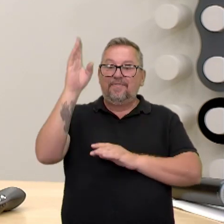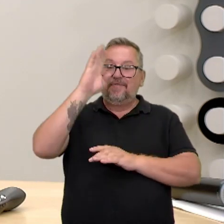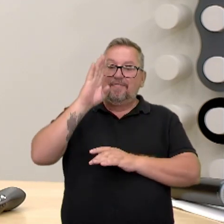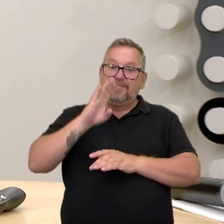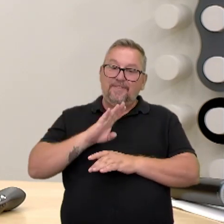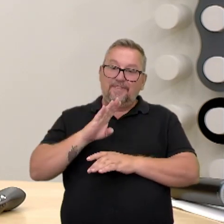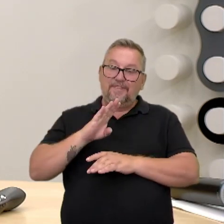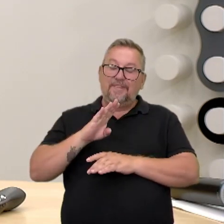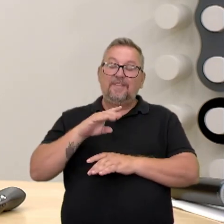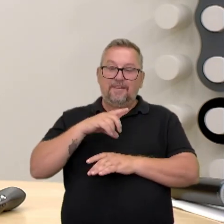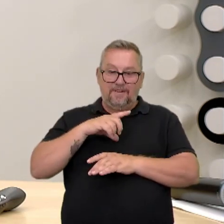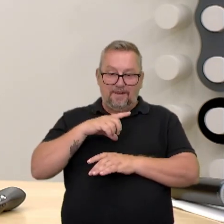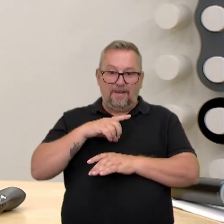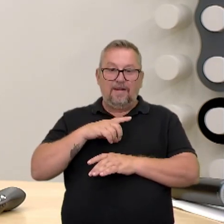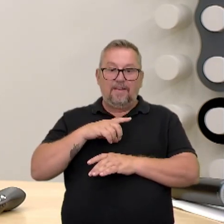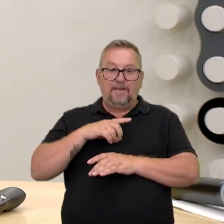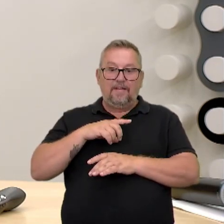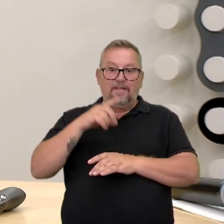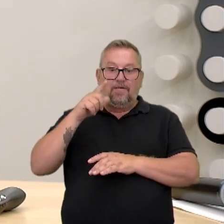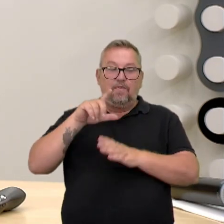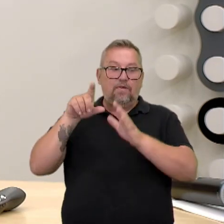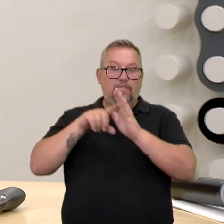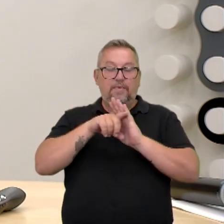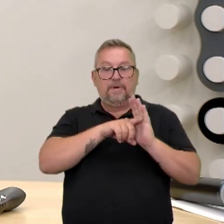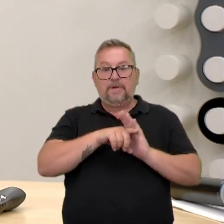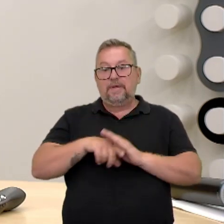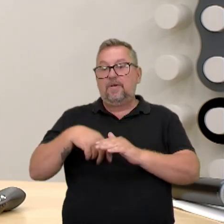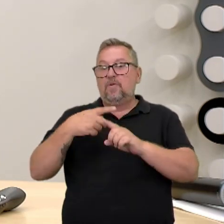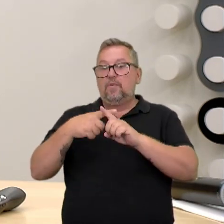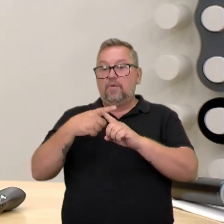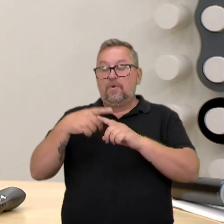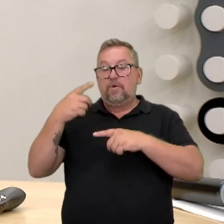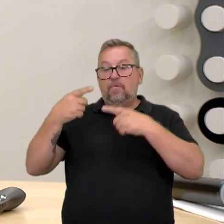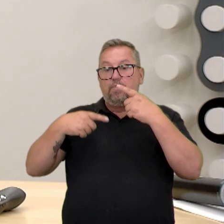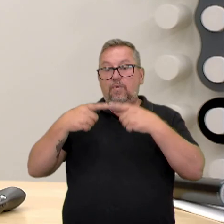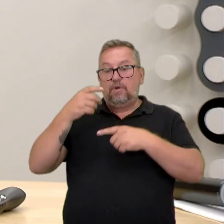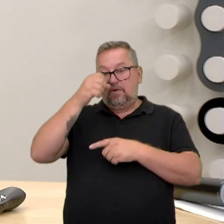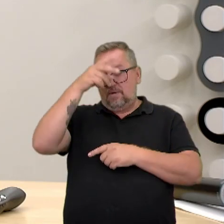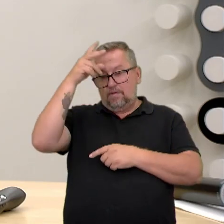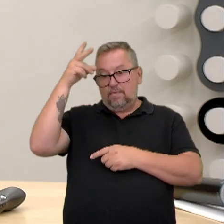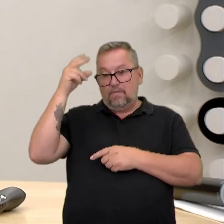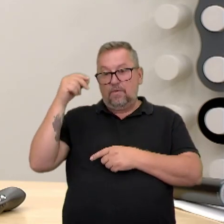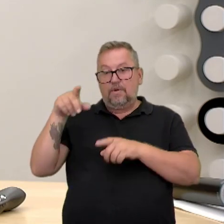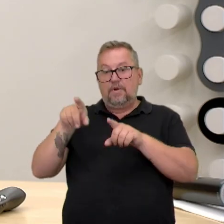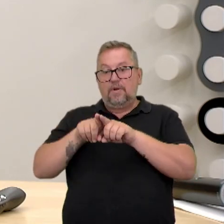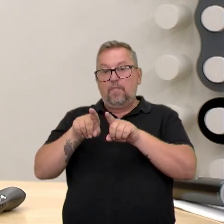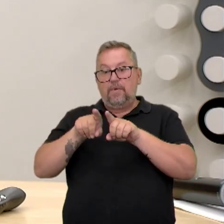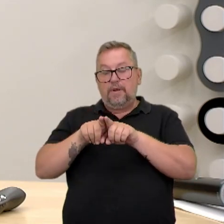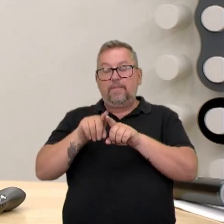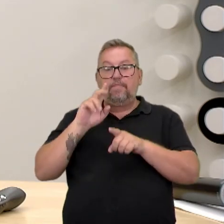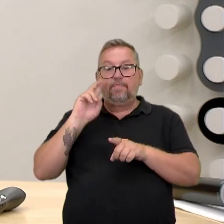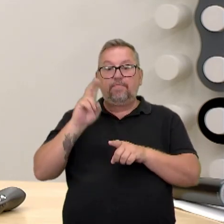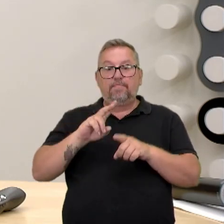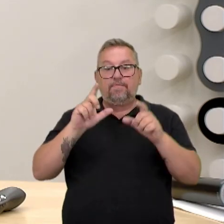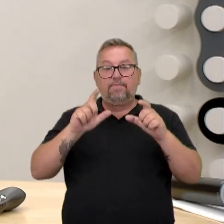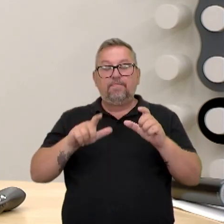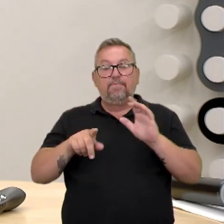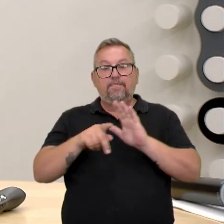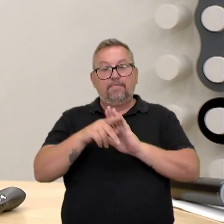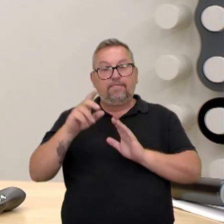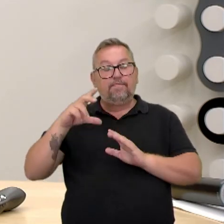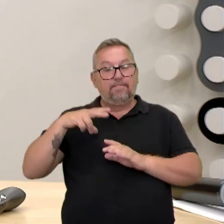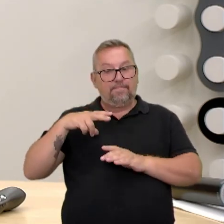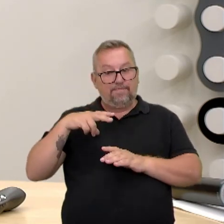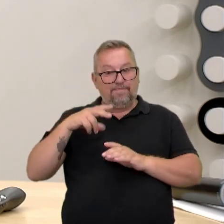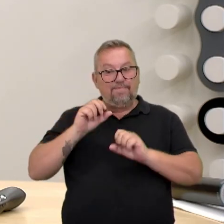do censo e também vem de outras pesquisas, porque as políticas públicas e também, né, as instituições privadas